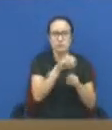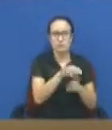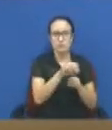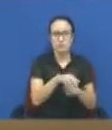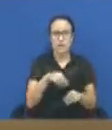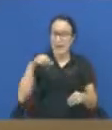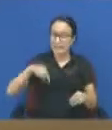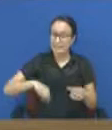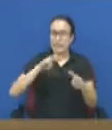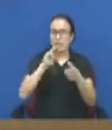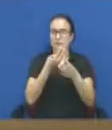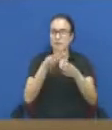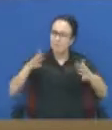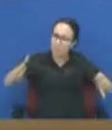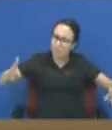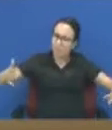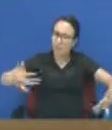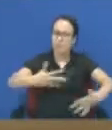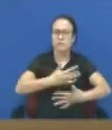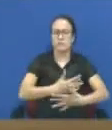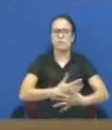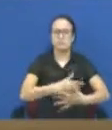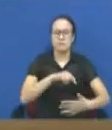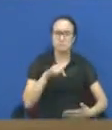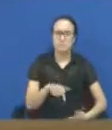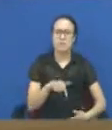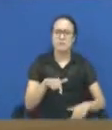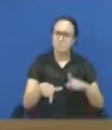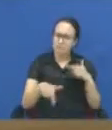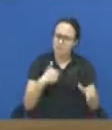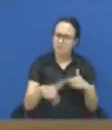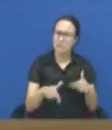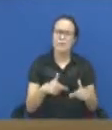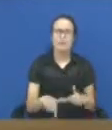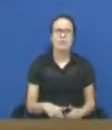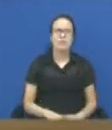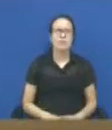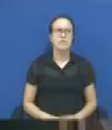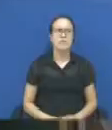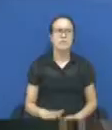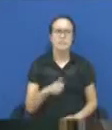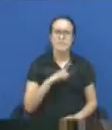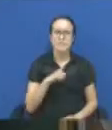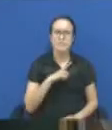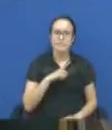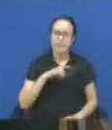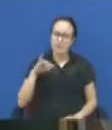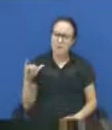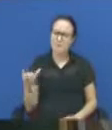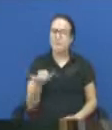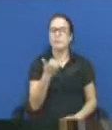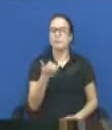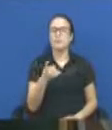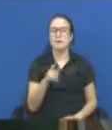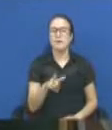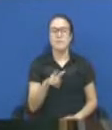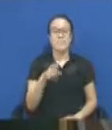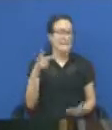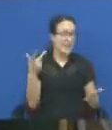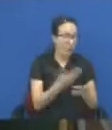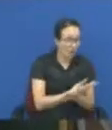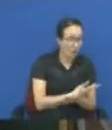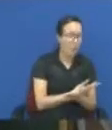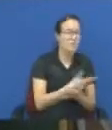vamos acolher aqui dentro os meninos, para que eles possam ter oportunidade de reparar o seu erro na